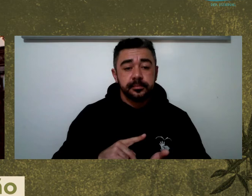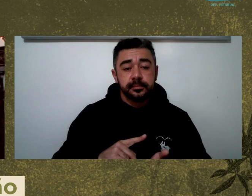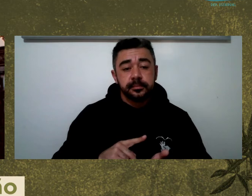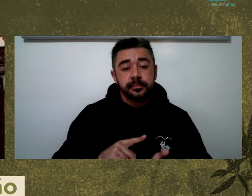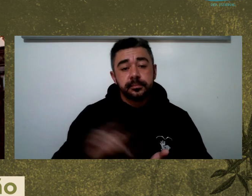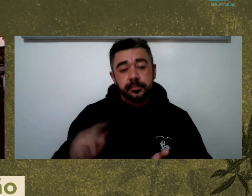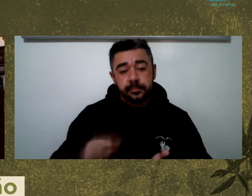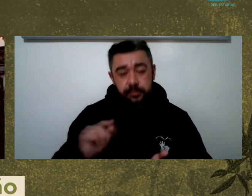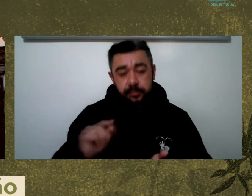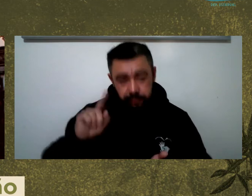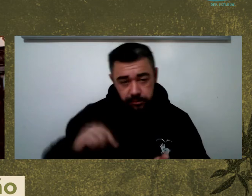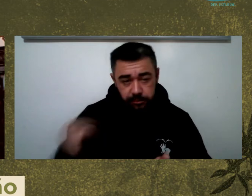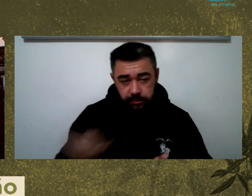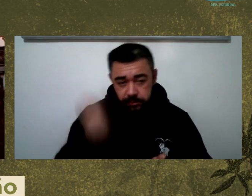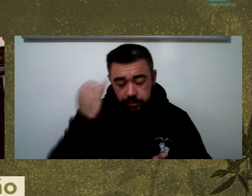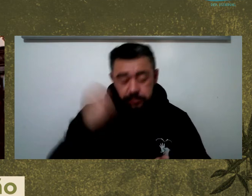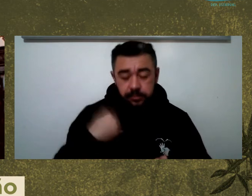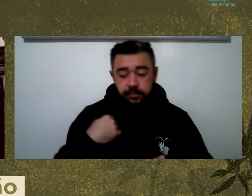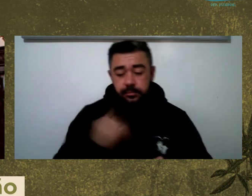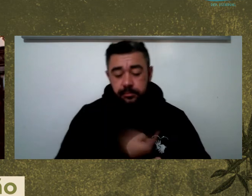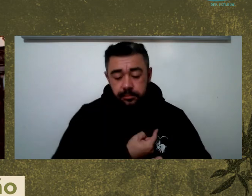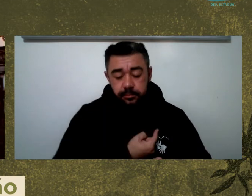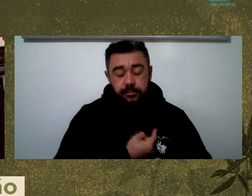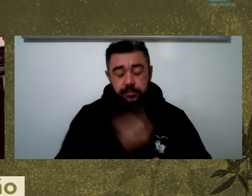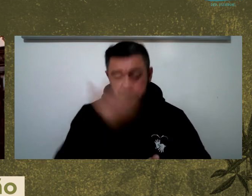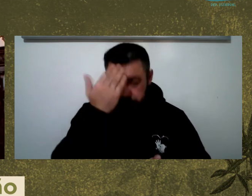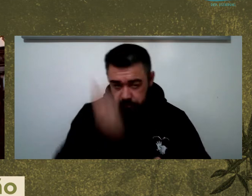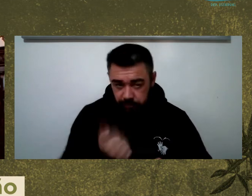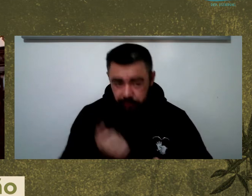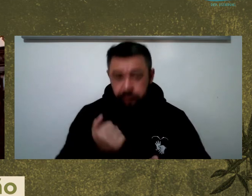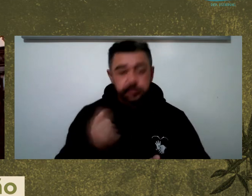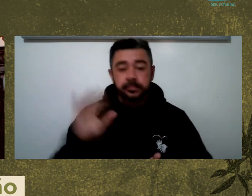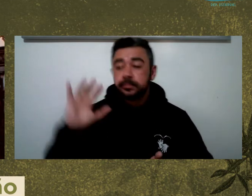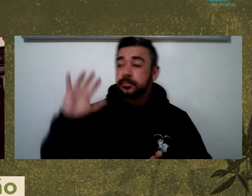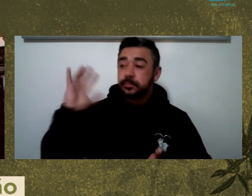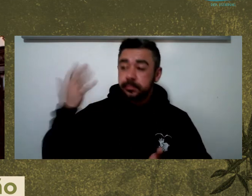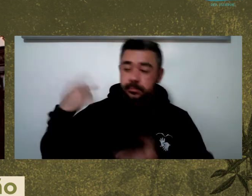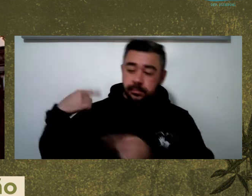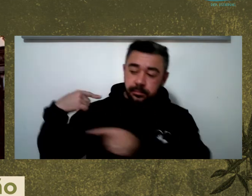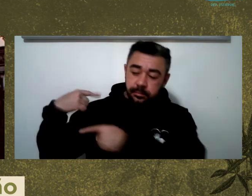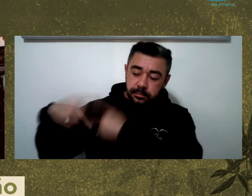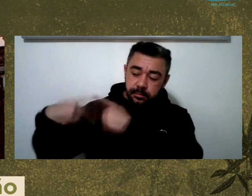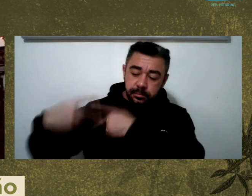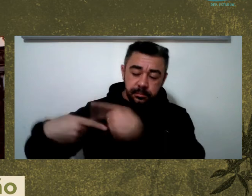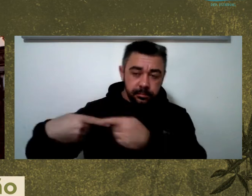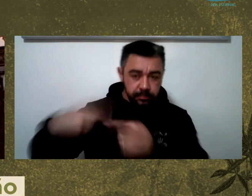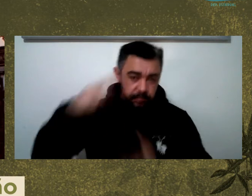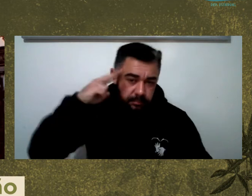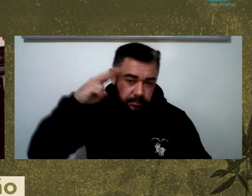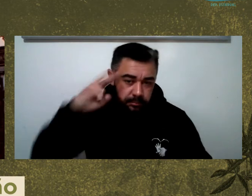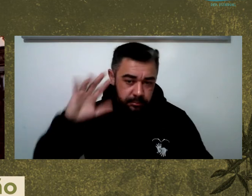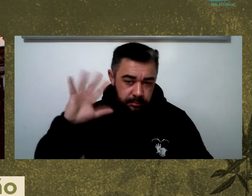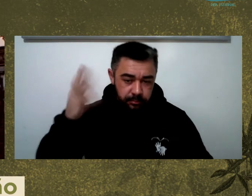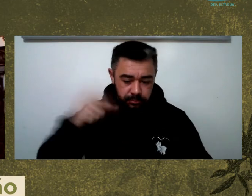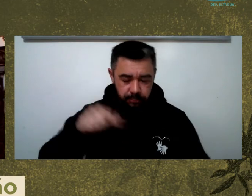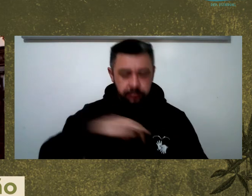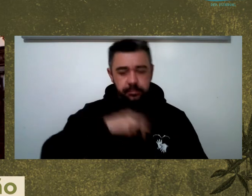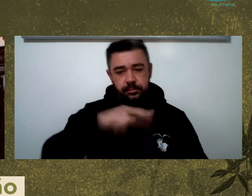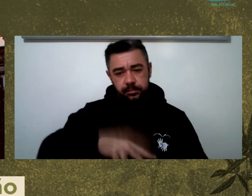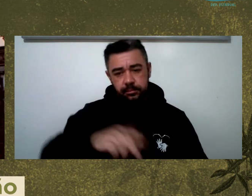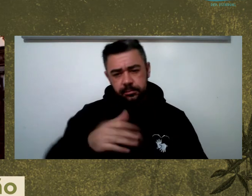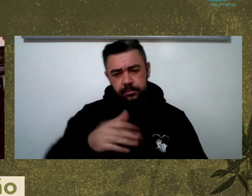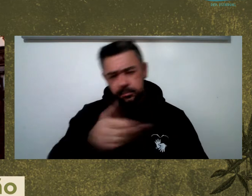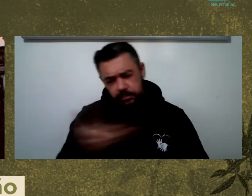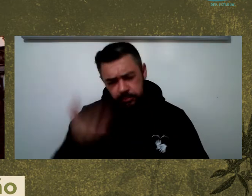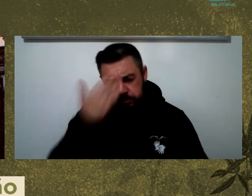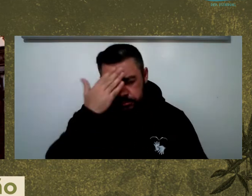é importante enquadrar historicamente também o que aconteceu em Portugal. Como sabem, ou alguns de